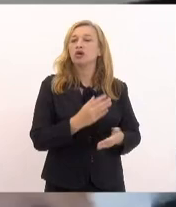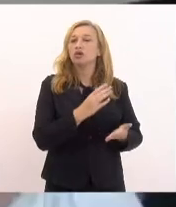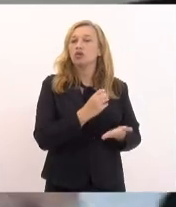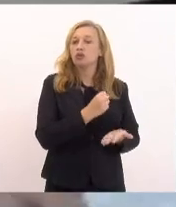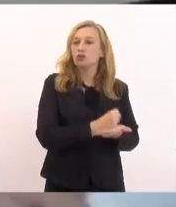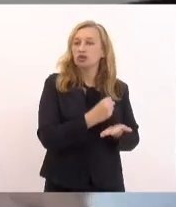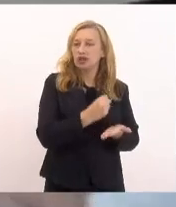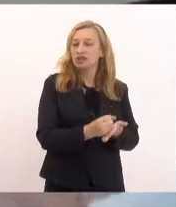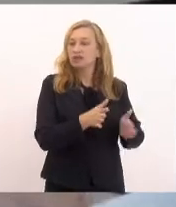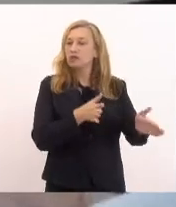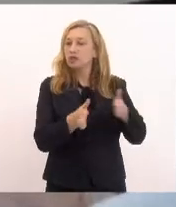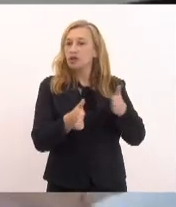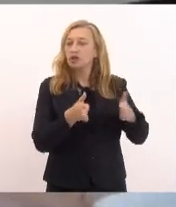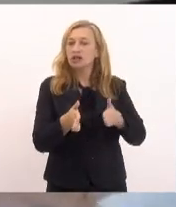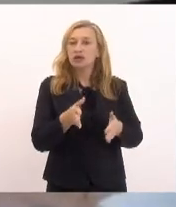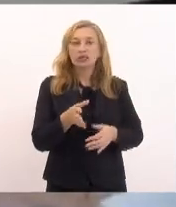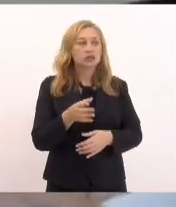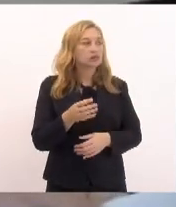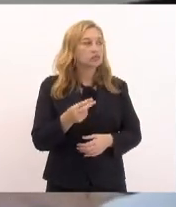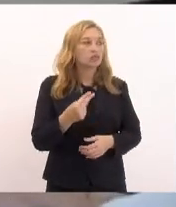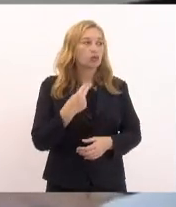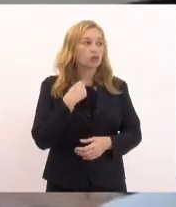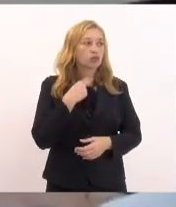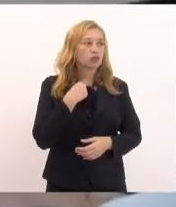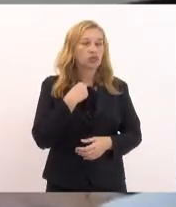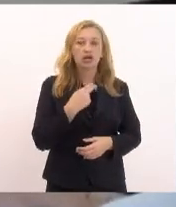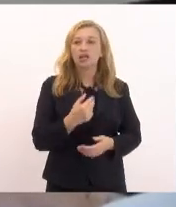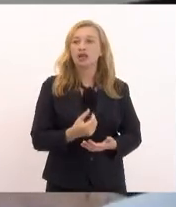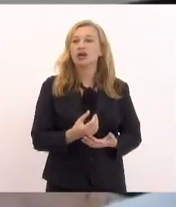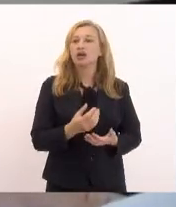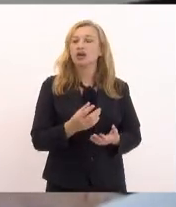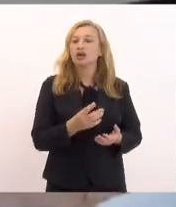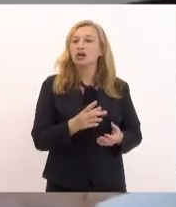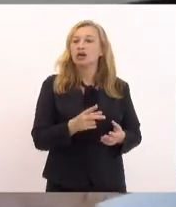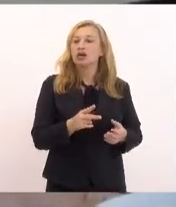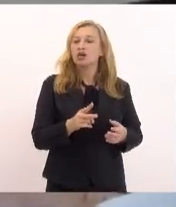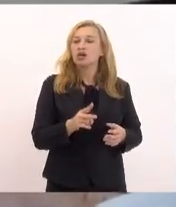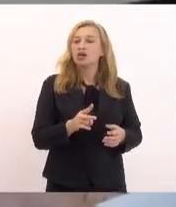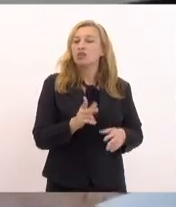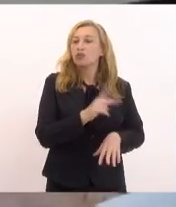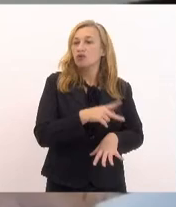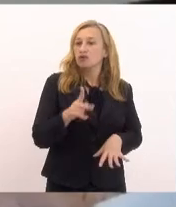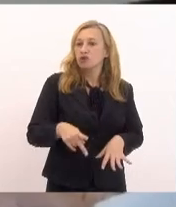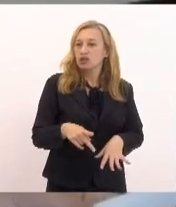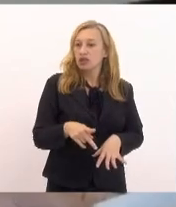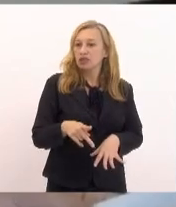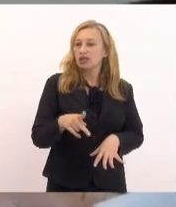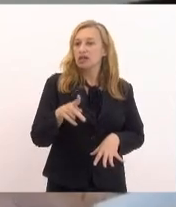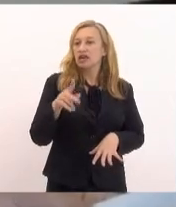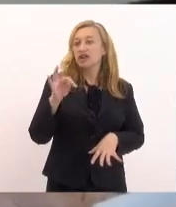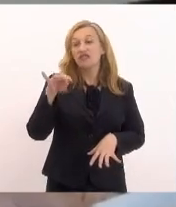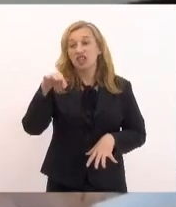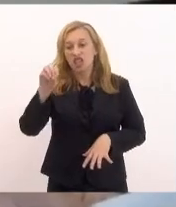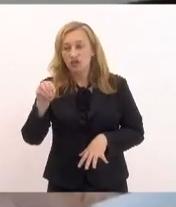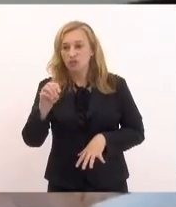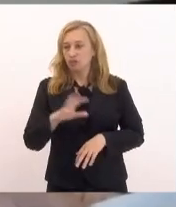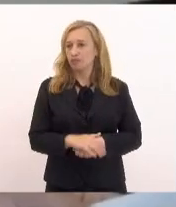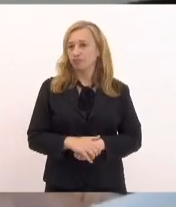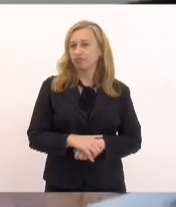temporárias, quando não for possível o provimento de cargos efetivos, quando o provimento de cargos efetivos